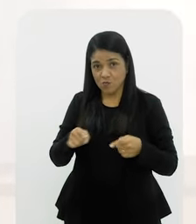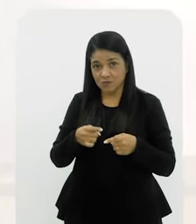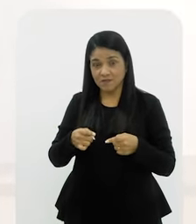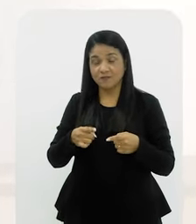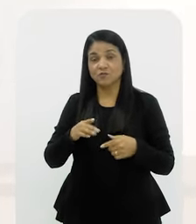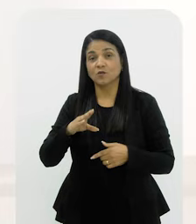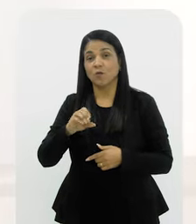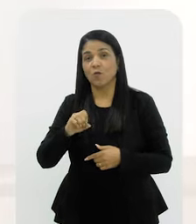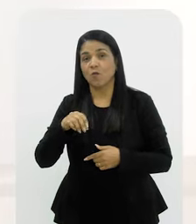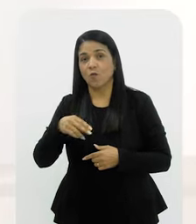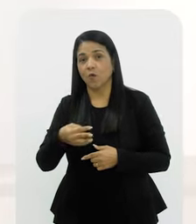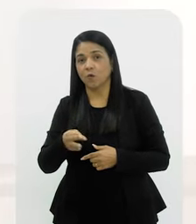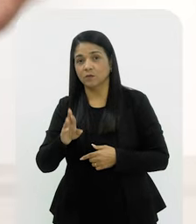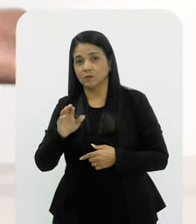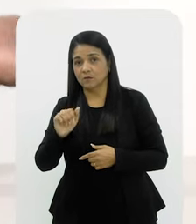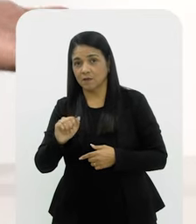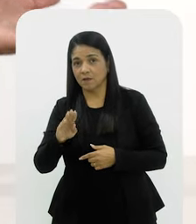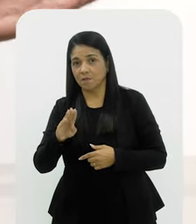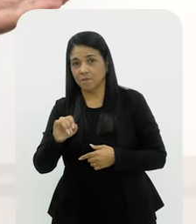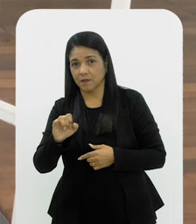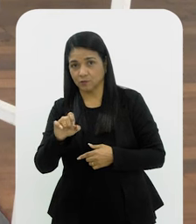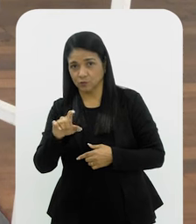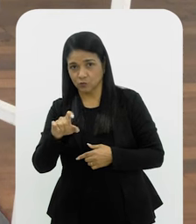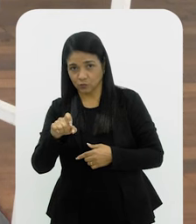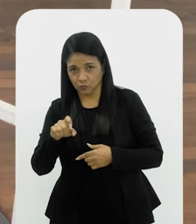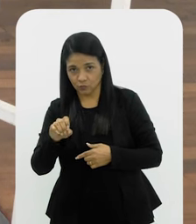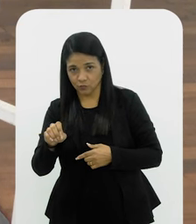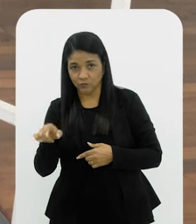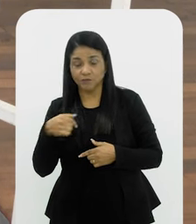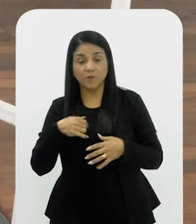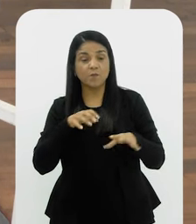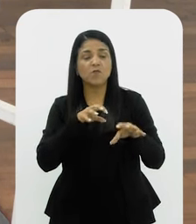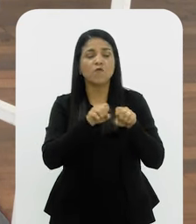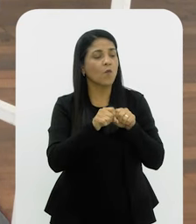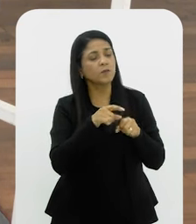de contrabaixo em Manaus ainda. A tua formação é?